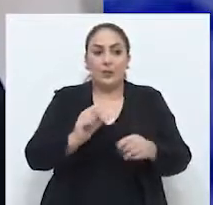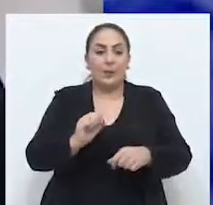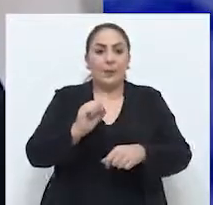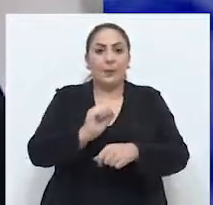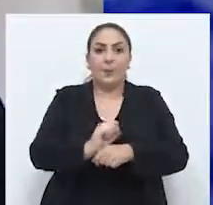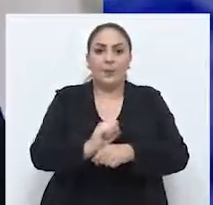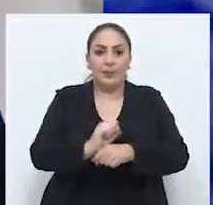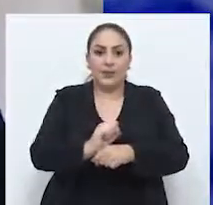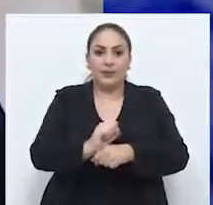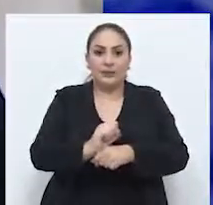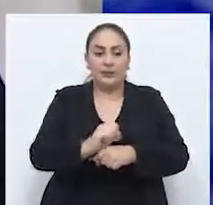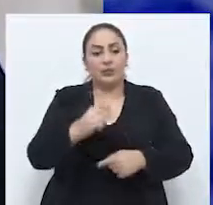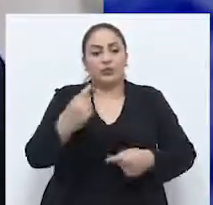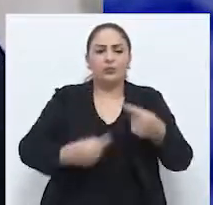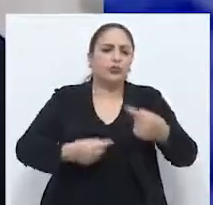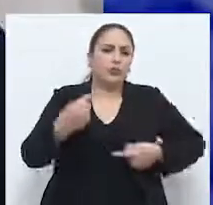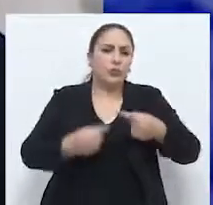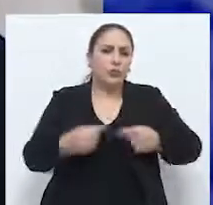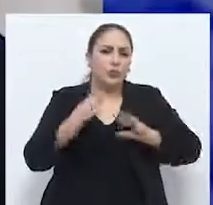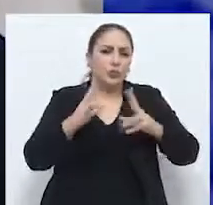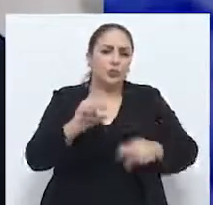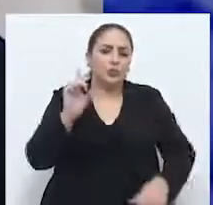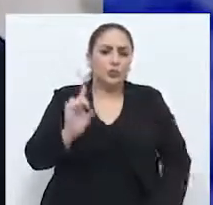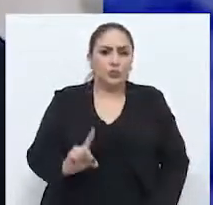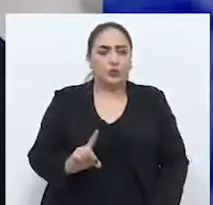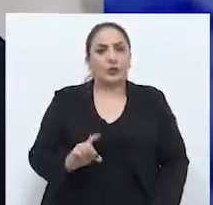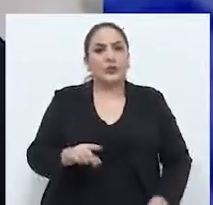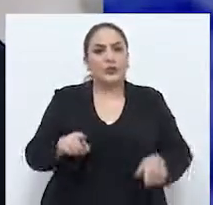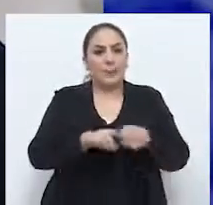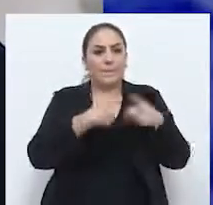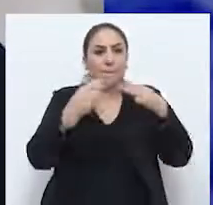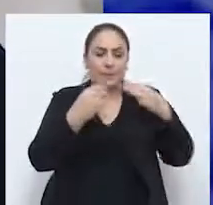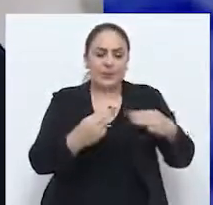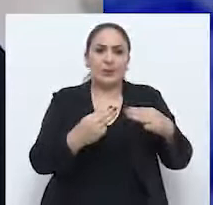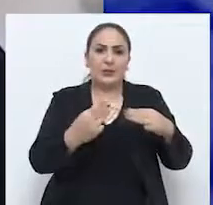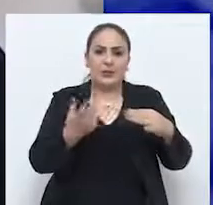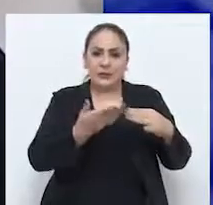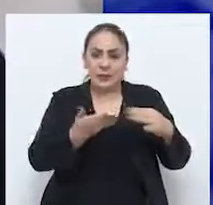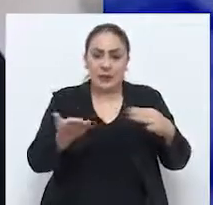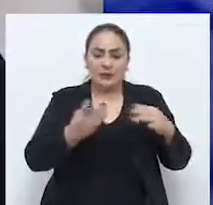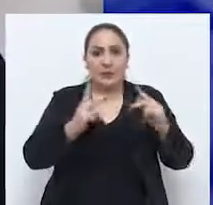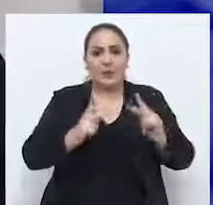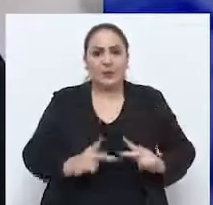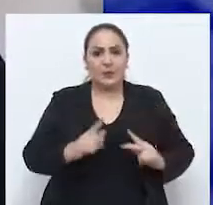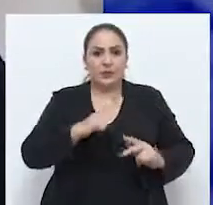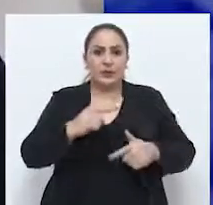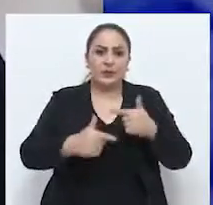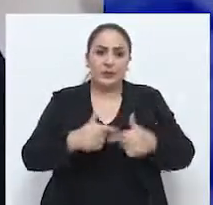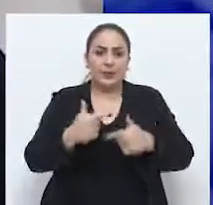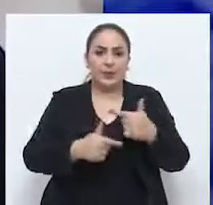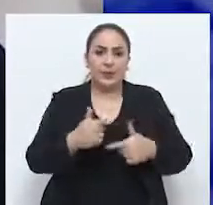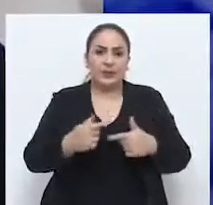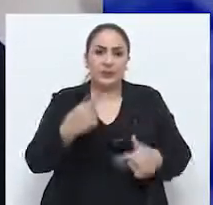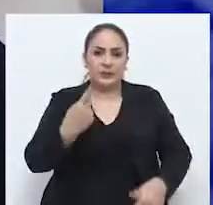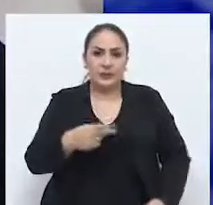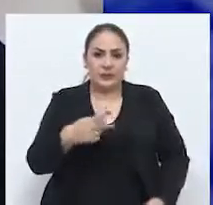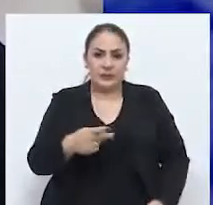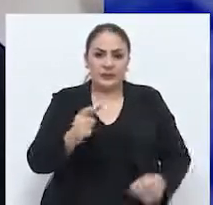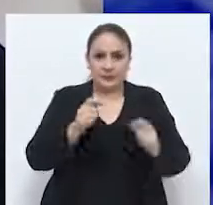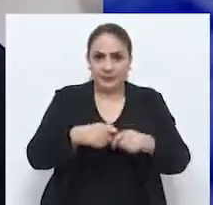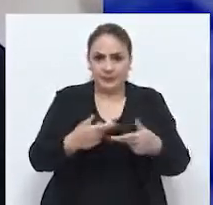paralisação aonde foi discutida direitos e deveres destas pessoas que trabalham